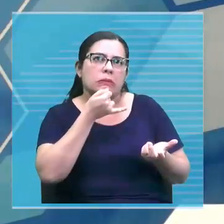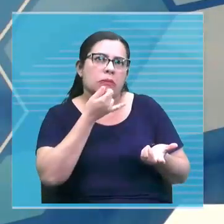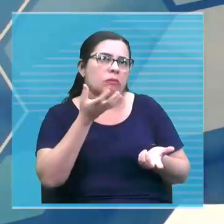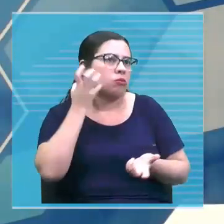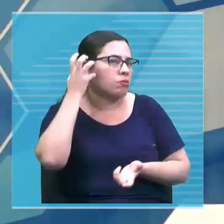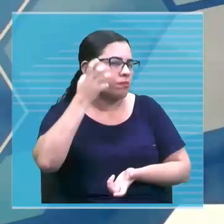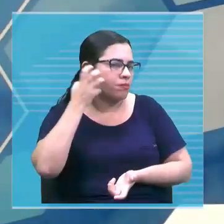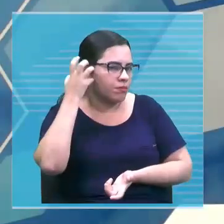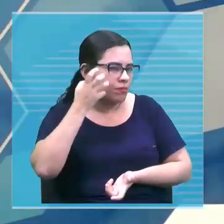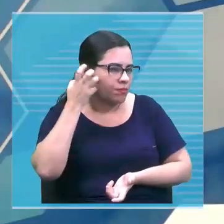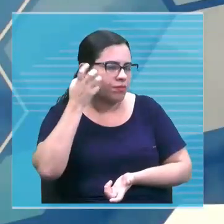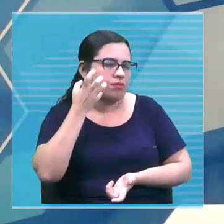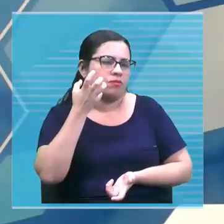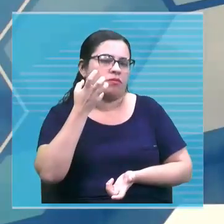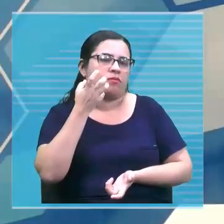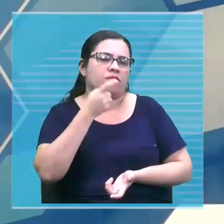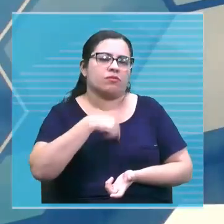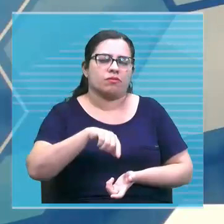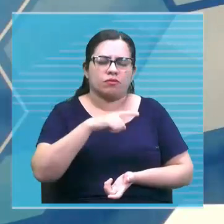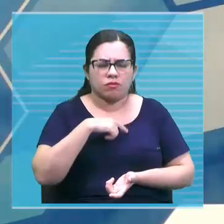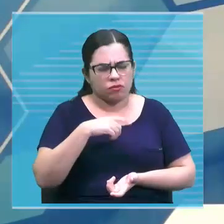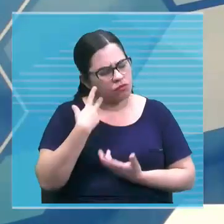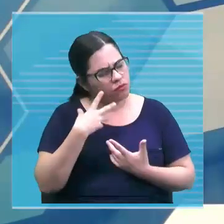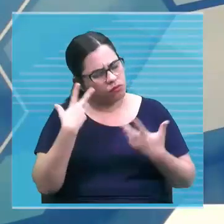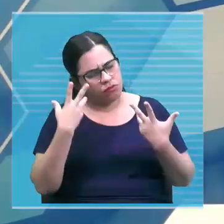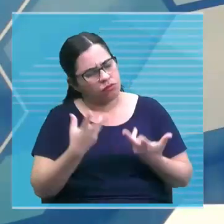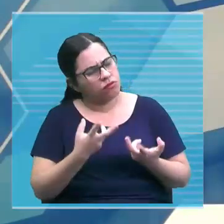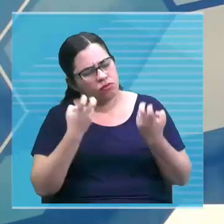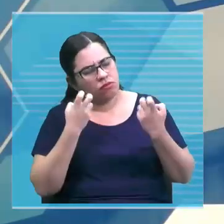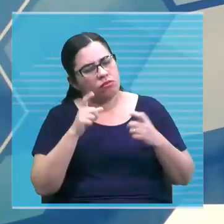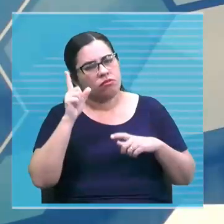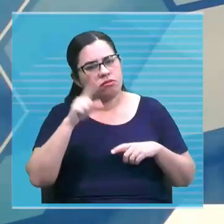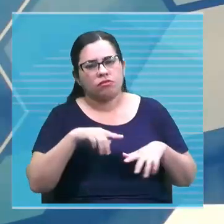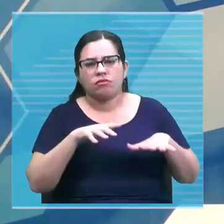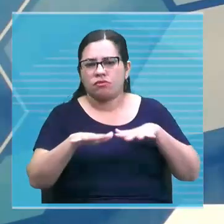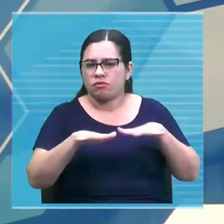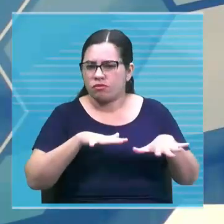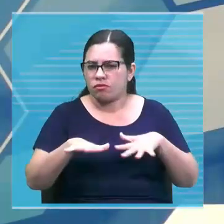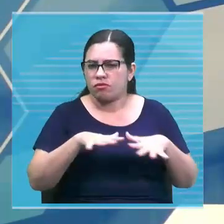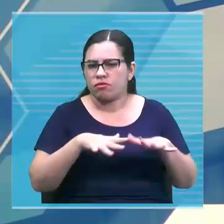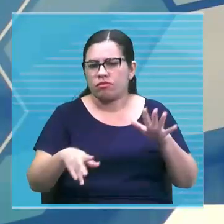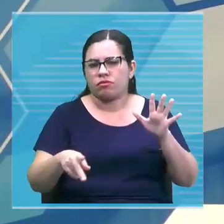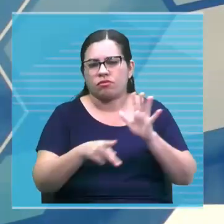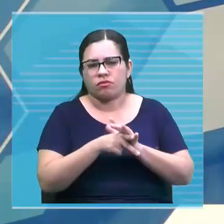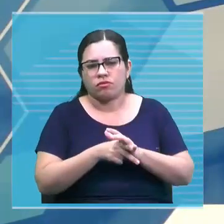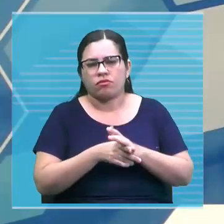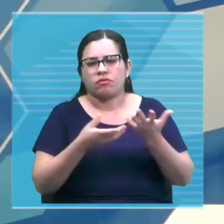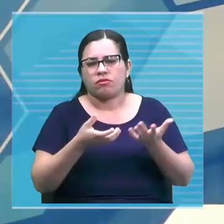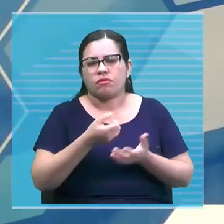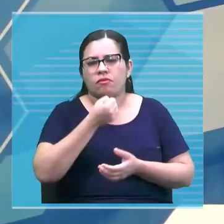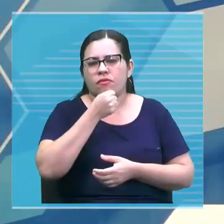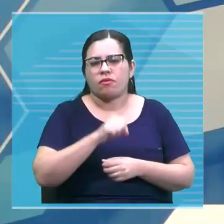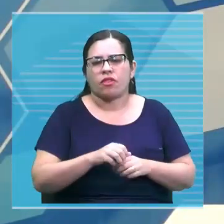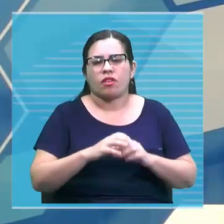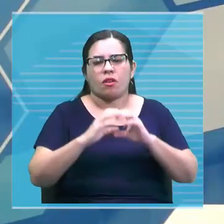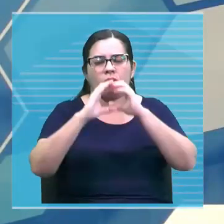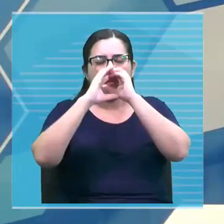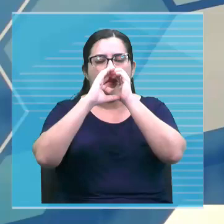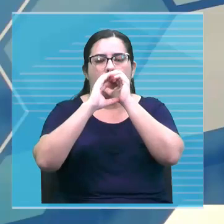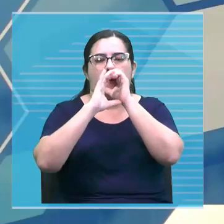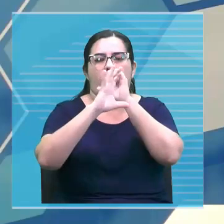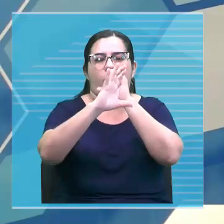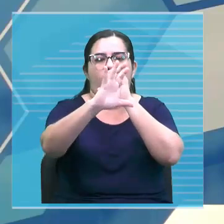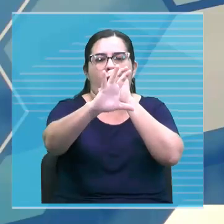até percebe muitas vezes esse movimento lá no alto-falante tá